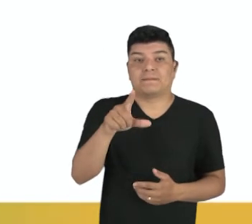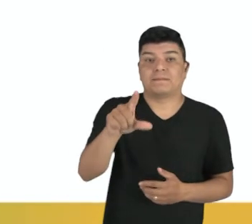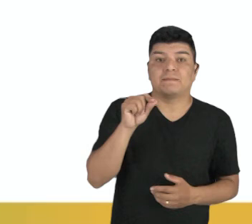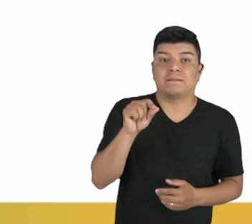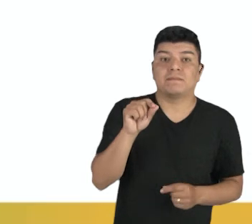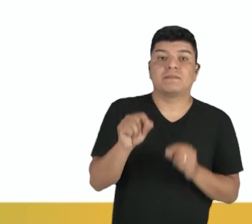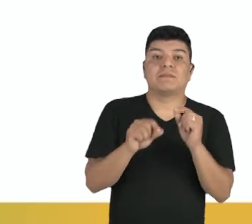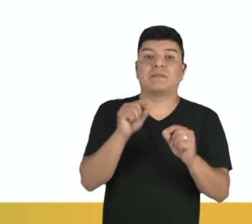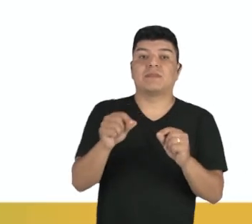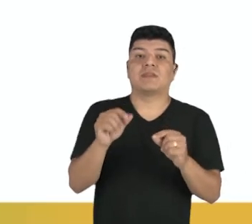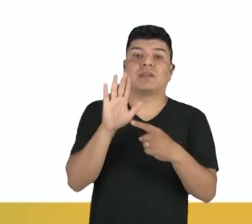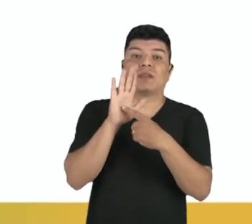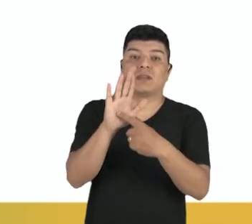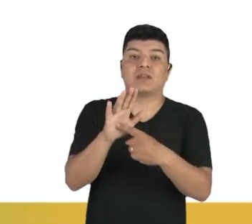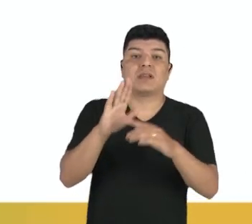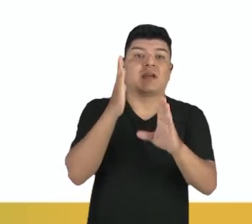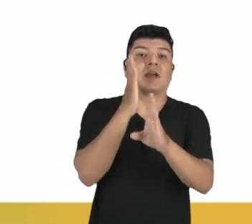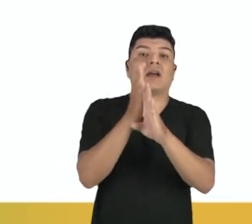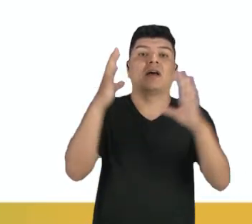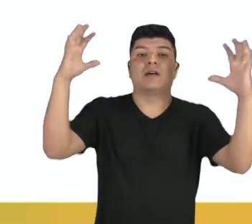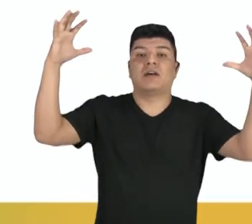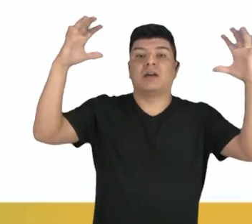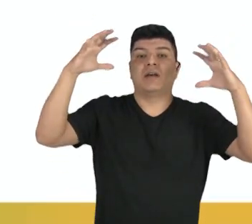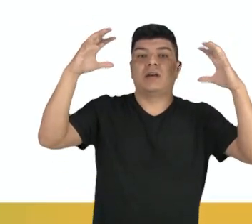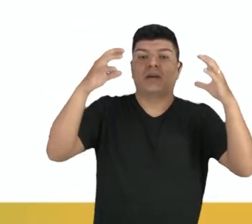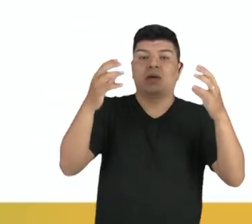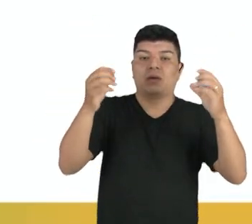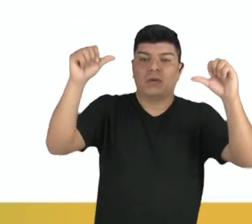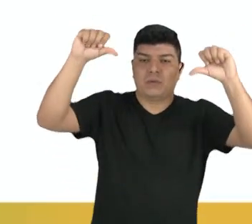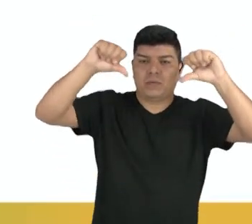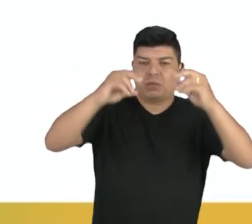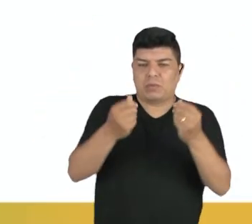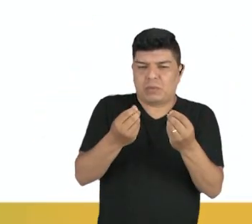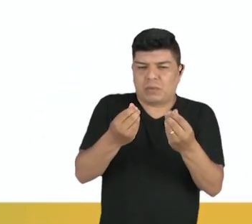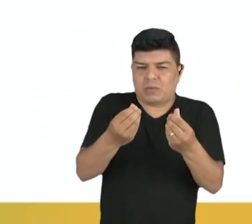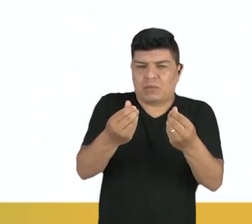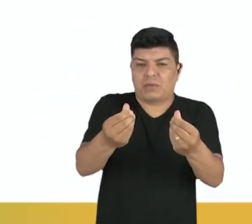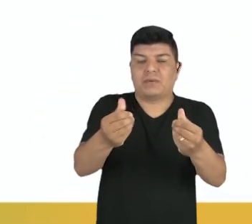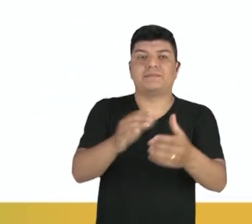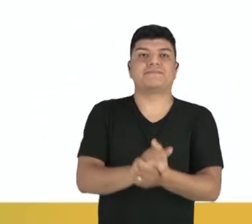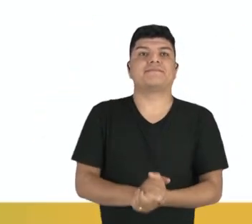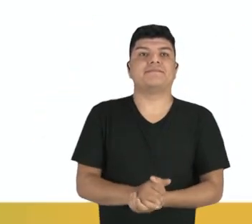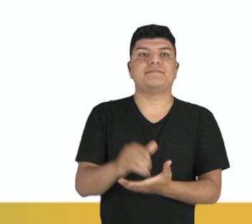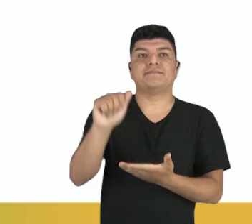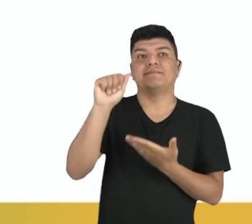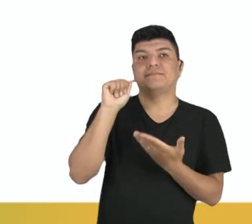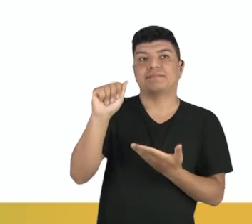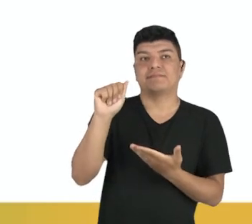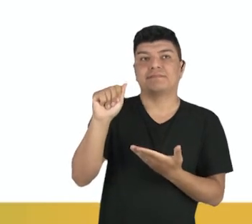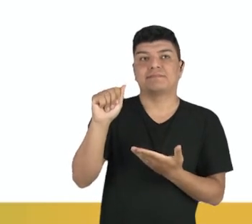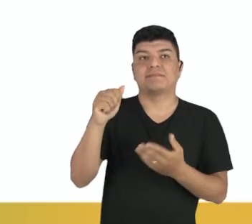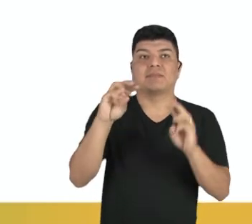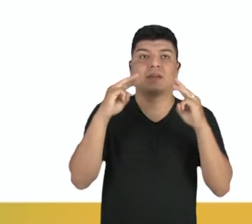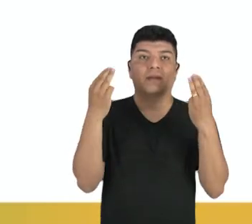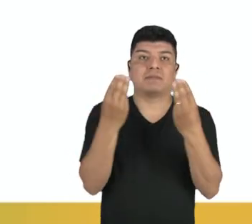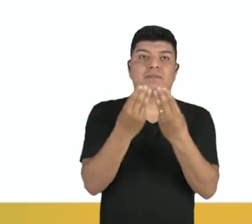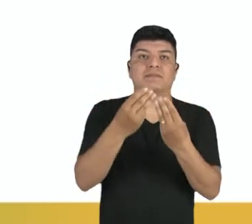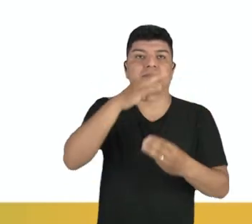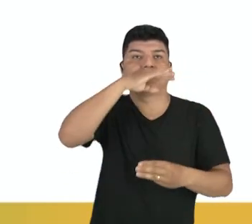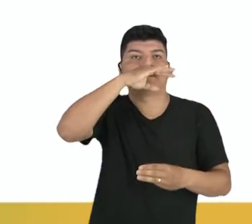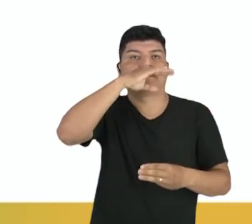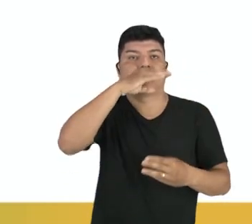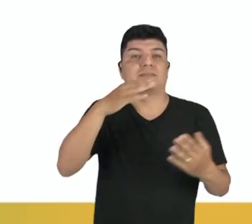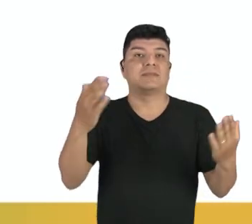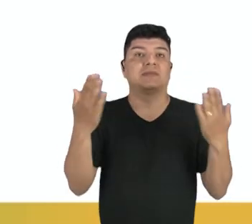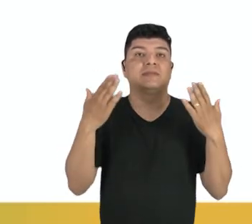Assinale a alternativa que indica a causa das chuvas ácidas. Vamos lá? Letra A, massas de ar quentes e úmida